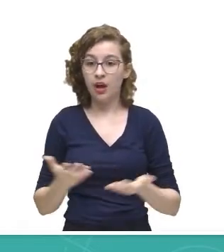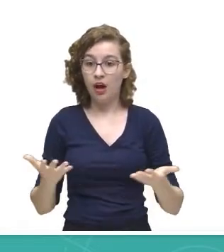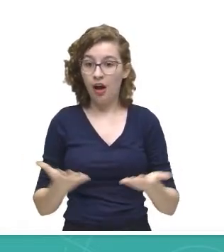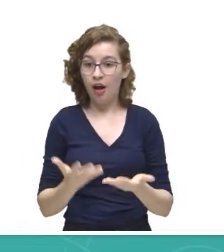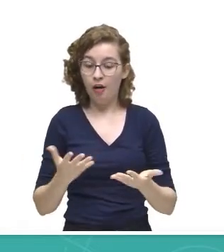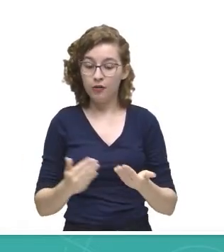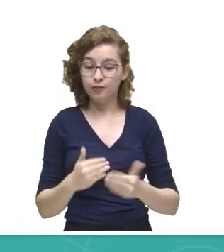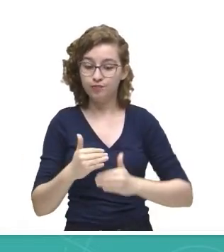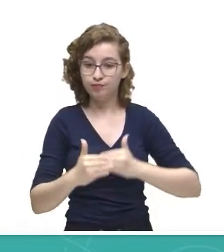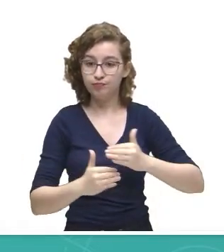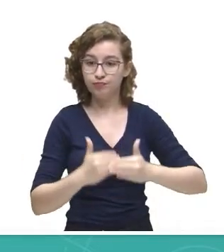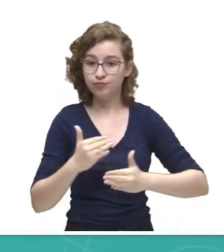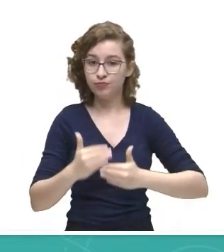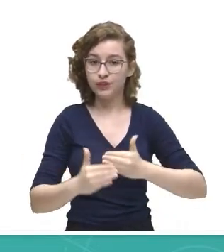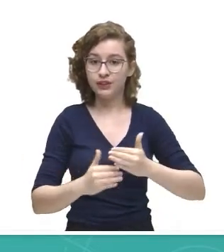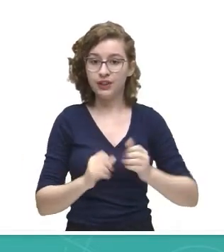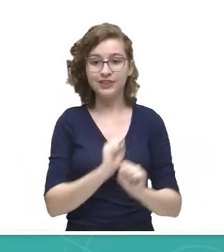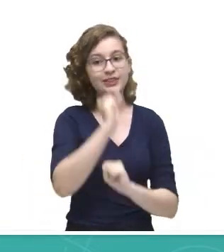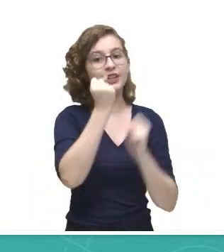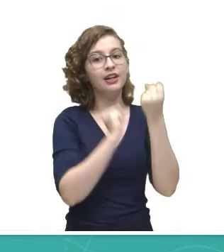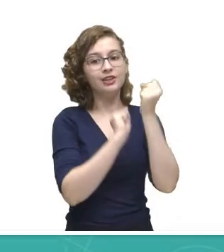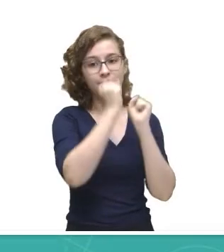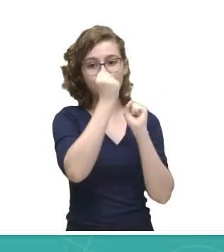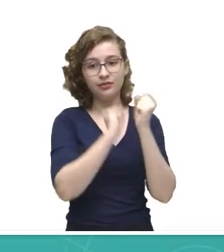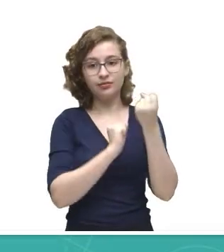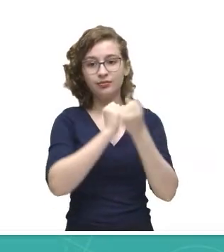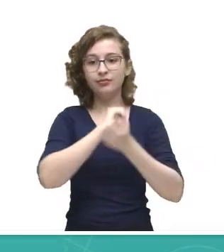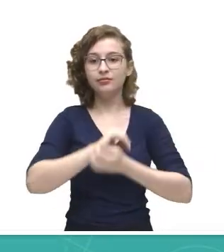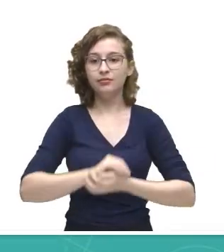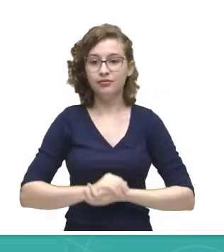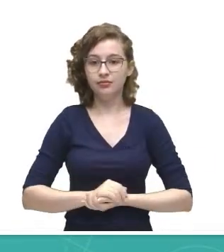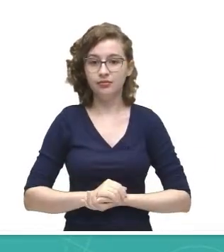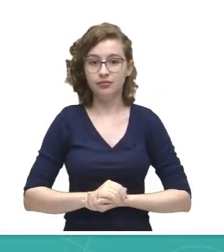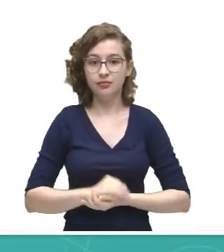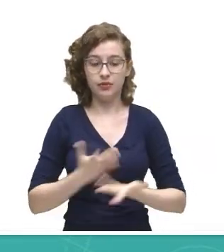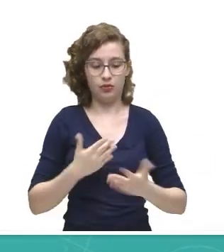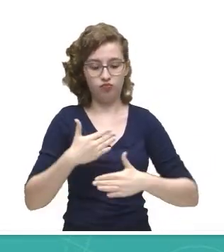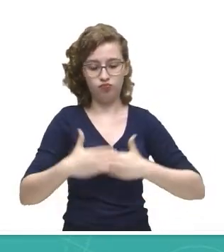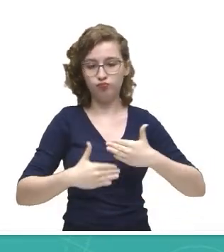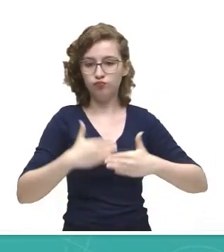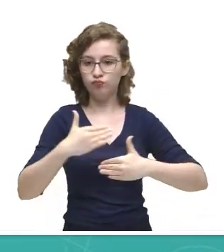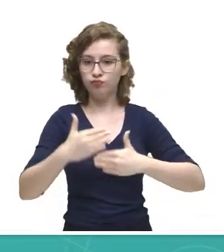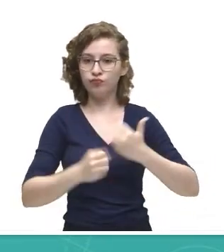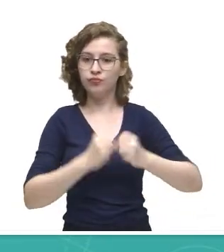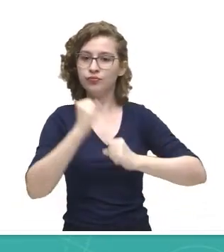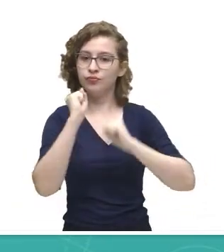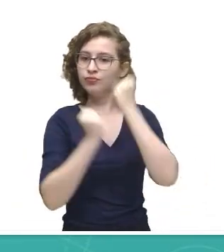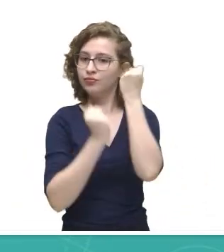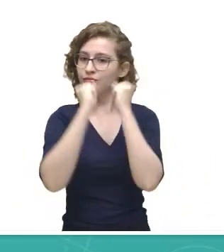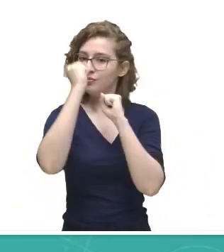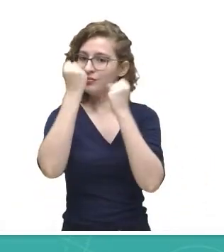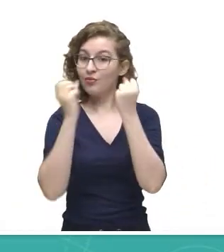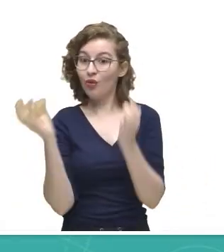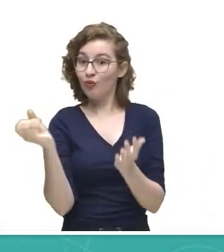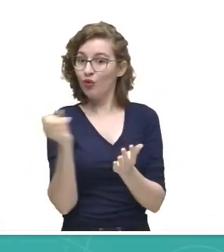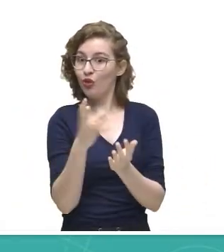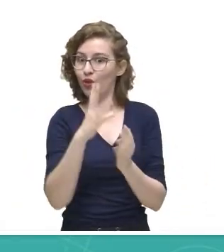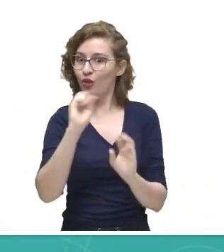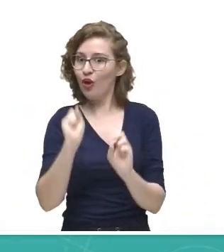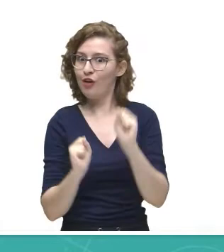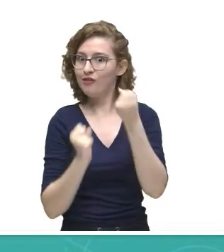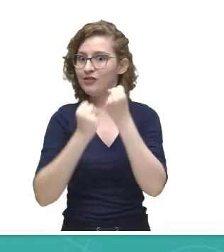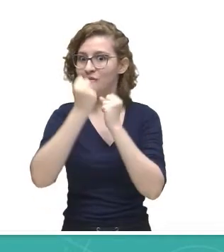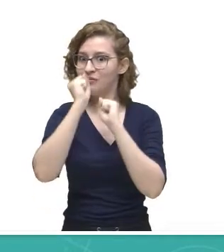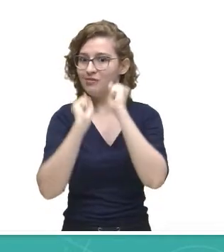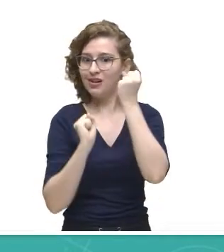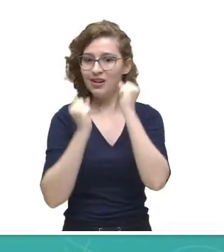ser industrial. Então, com o desenvolvimento aí dessas máquinas, né, surgem as máquinas, muitos dos funcionários